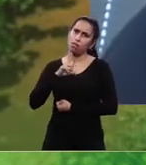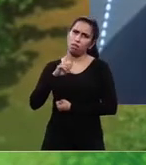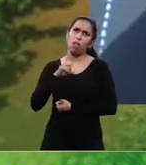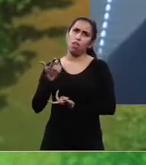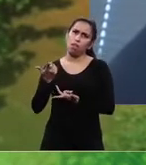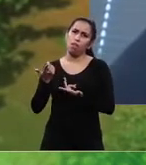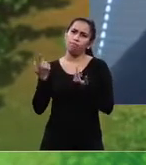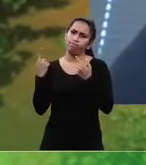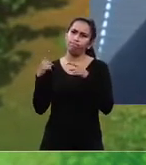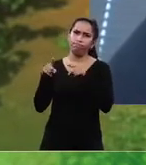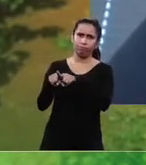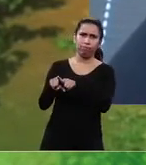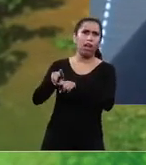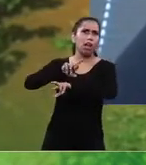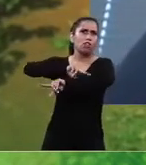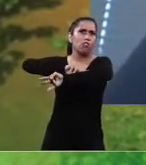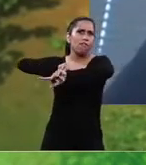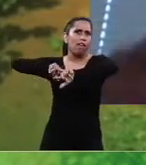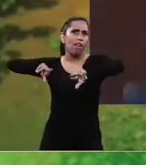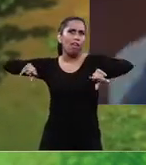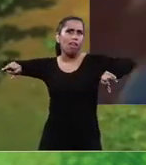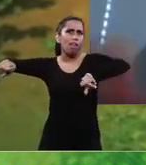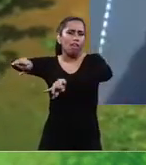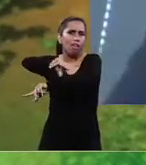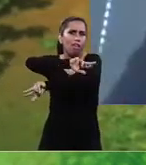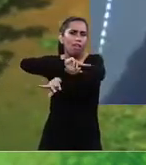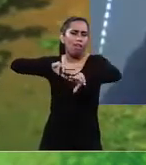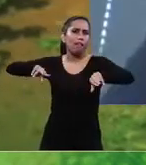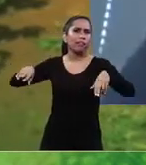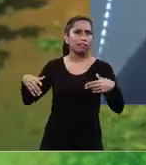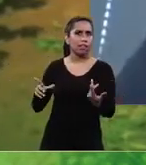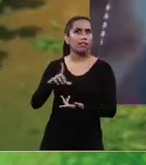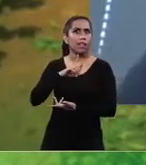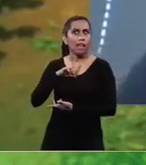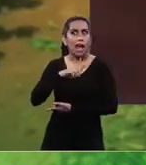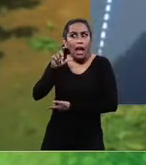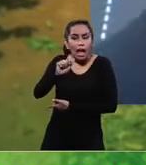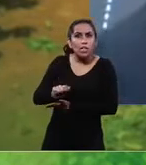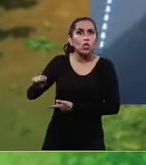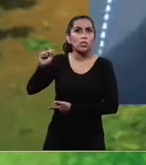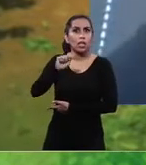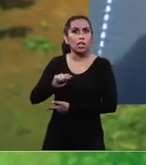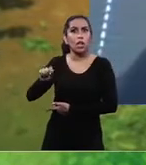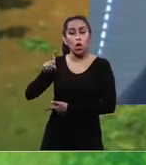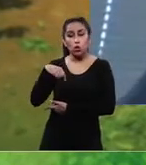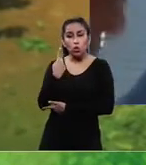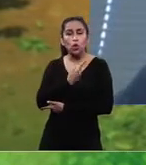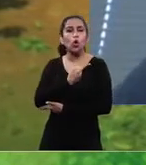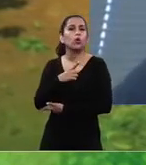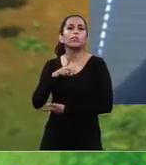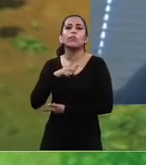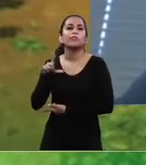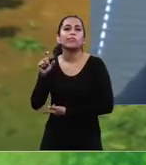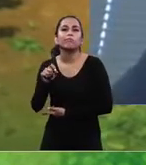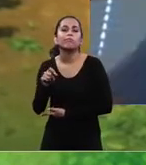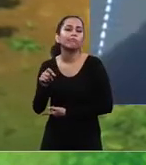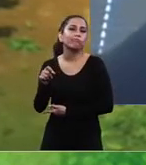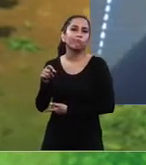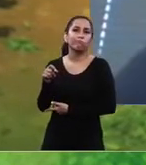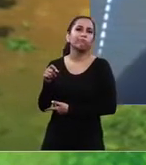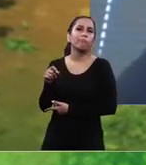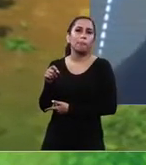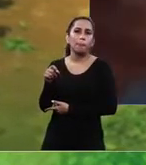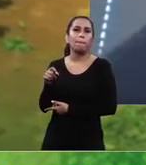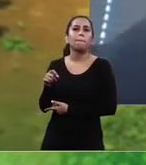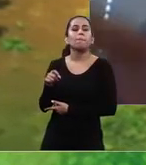de diversas instituições do setor privado, associações, né, em que a gente faz, por meio de